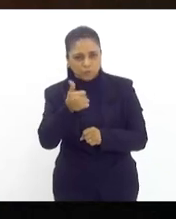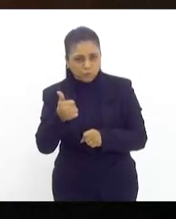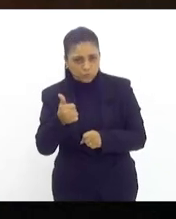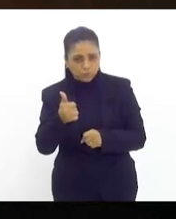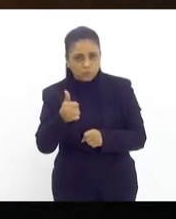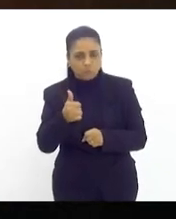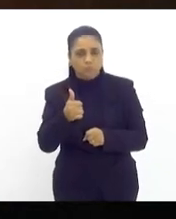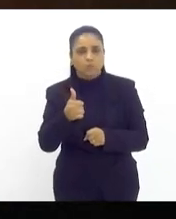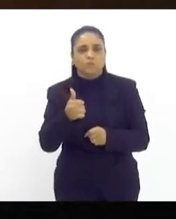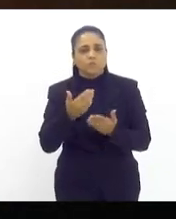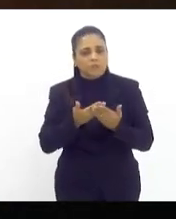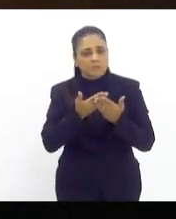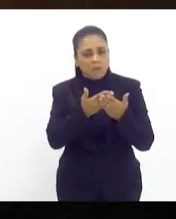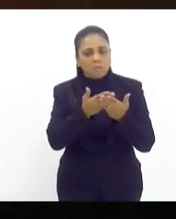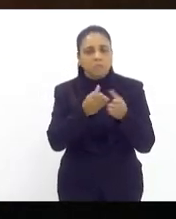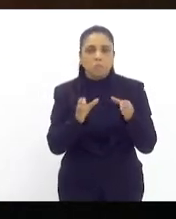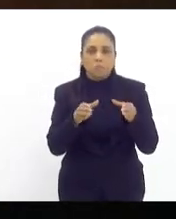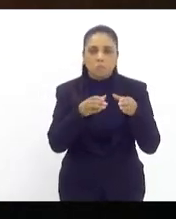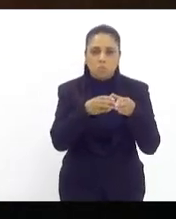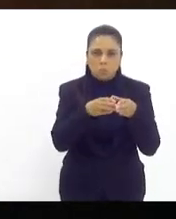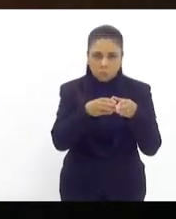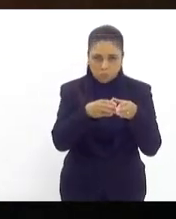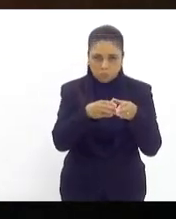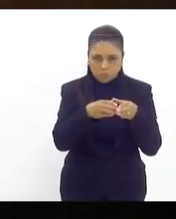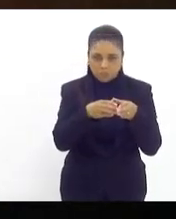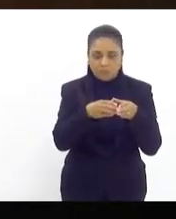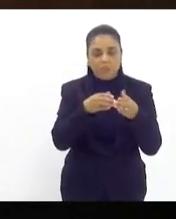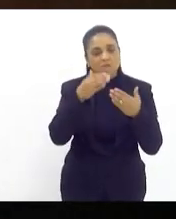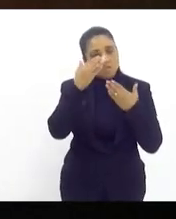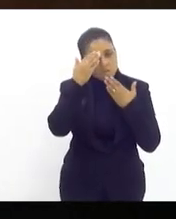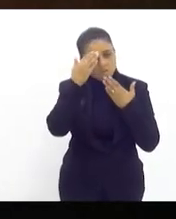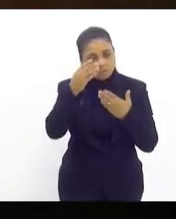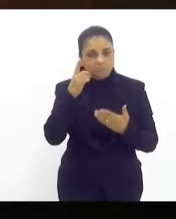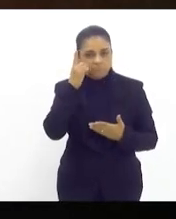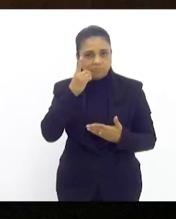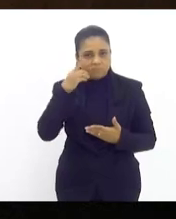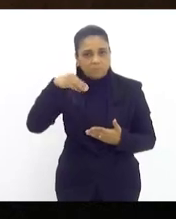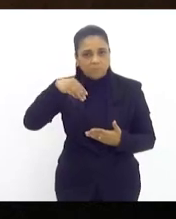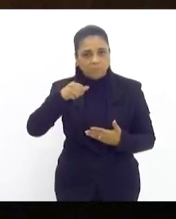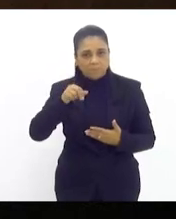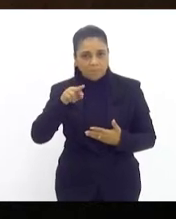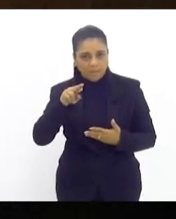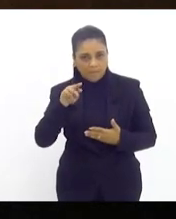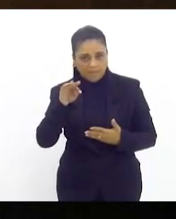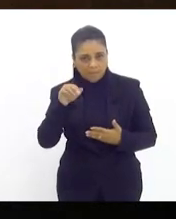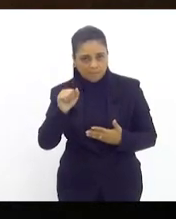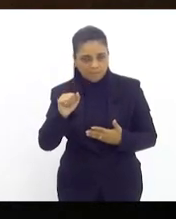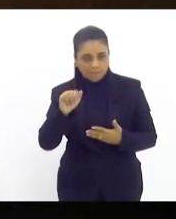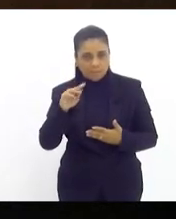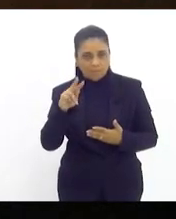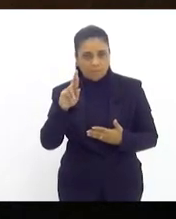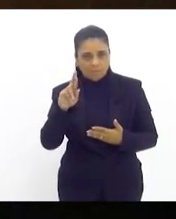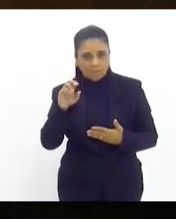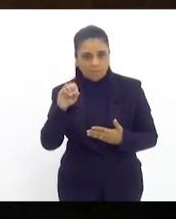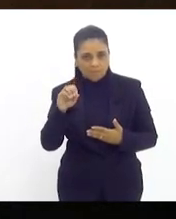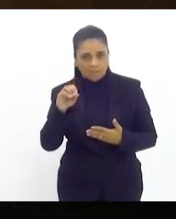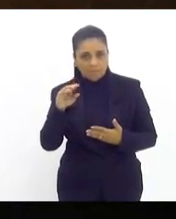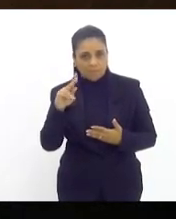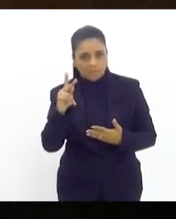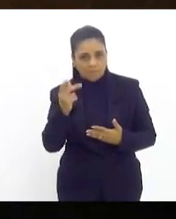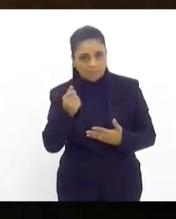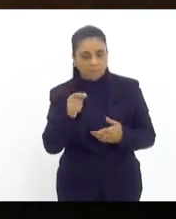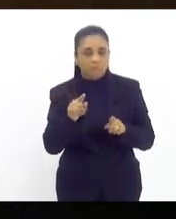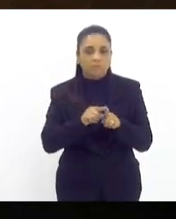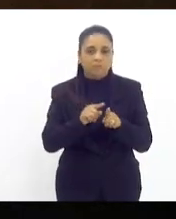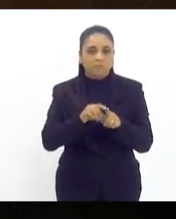agradeço a deputada Marta Rocha essa deputada que também a gente canta admira né a